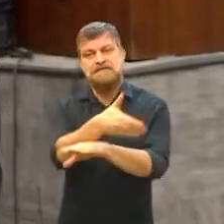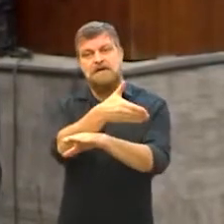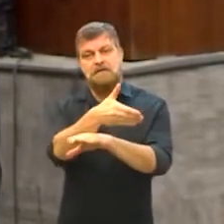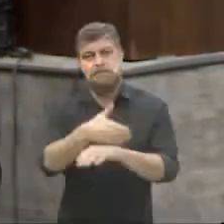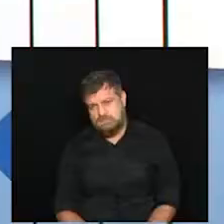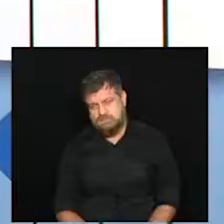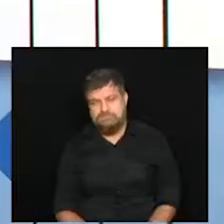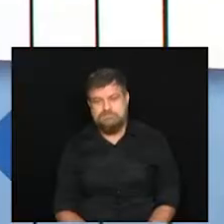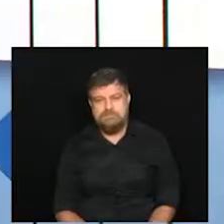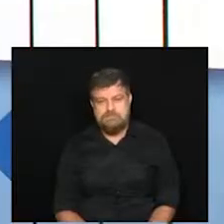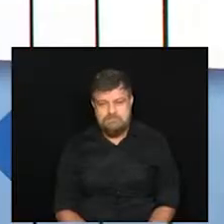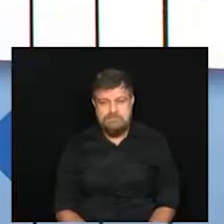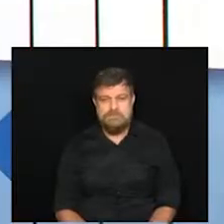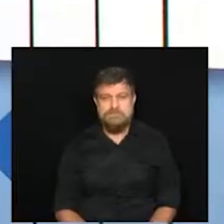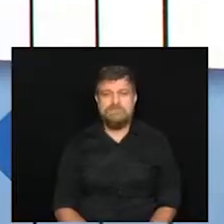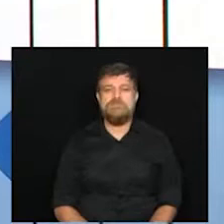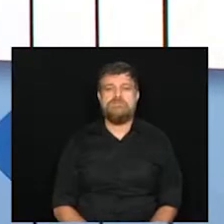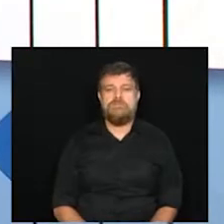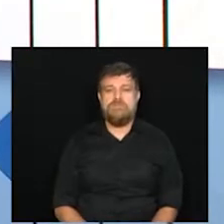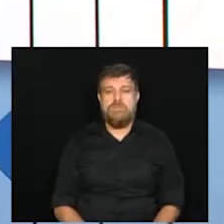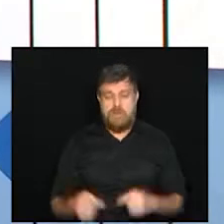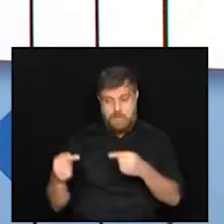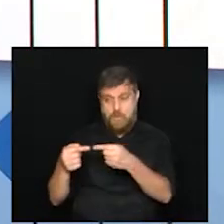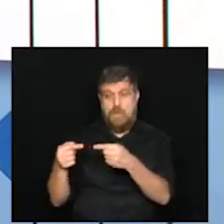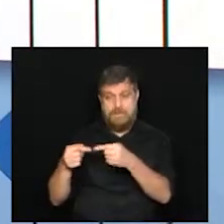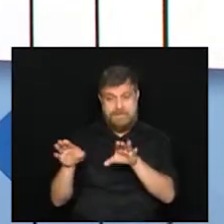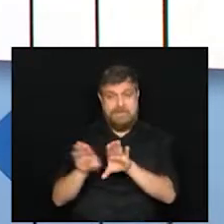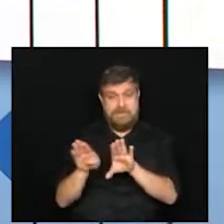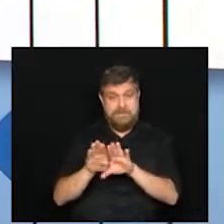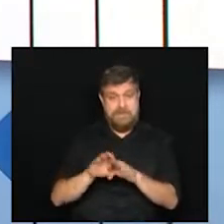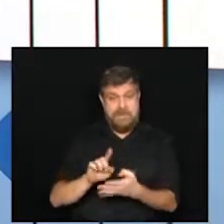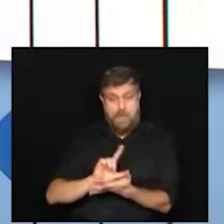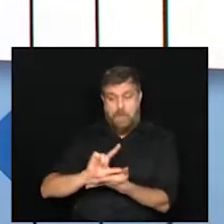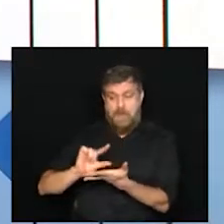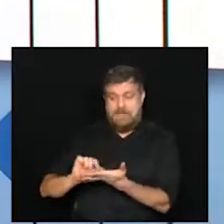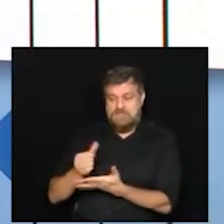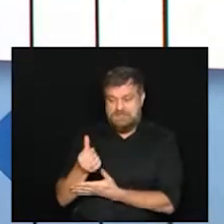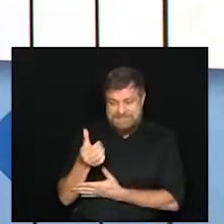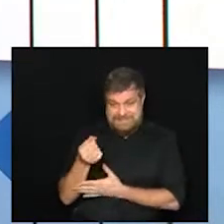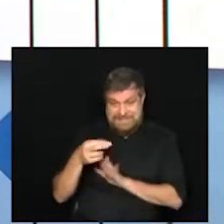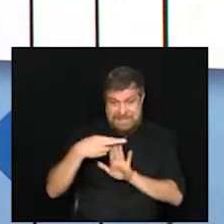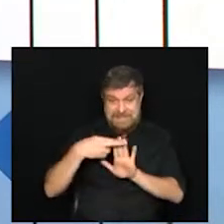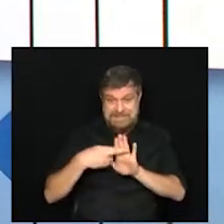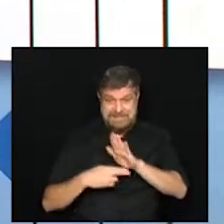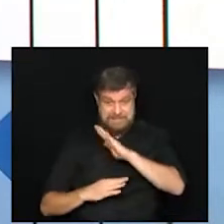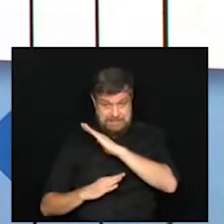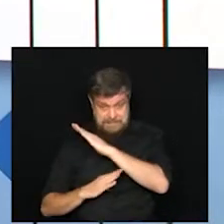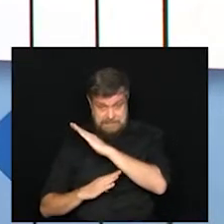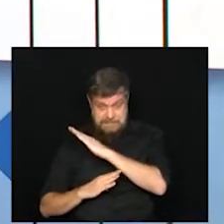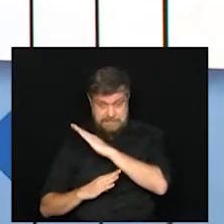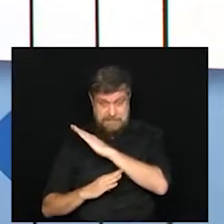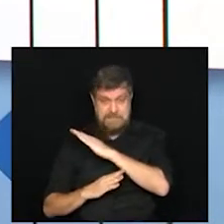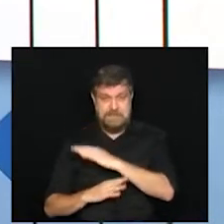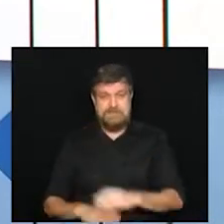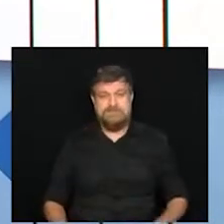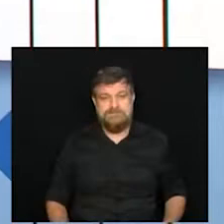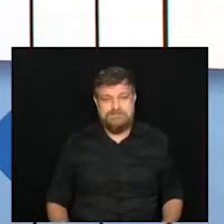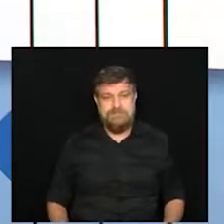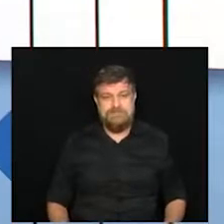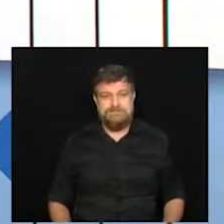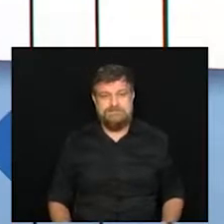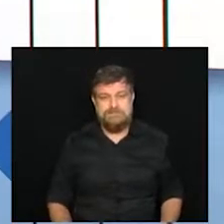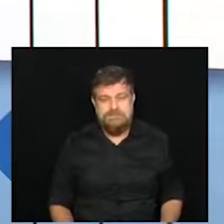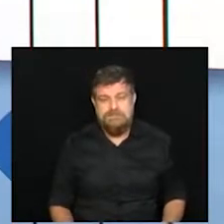da comissão. E de acordo com o artigo 60 do Regimento Interno da Câmara Municipal de